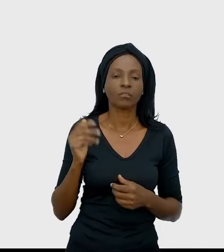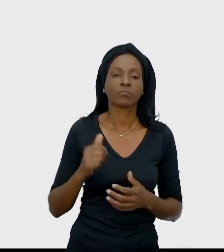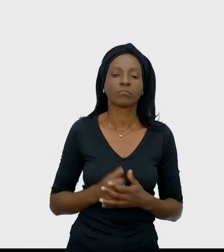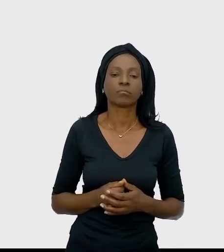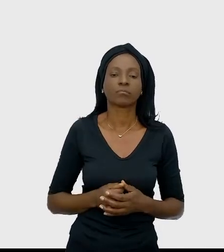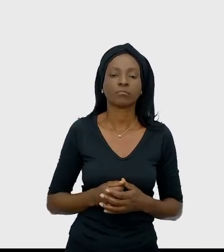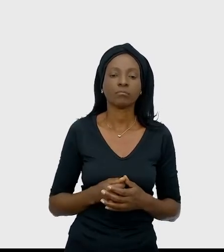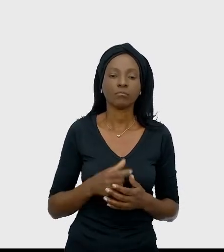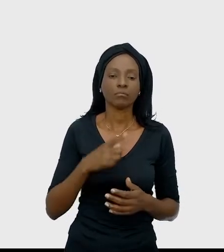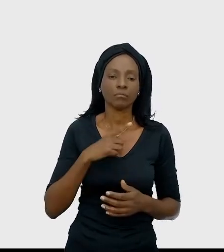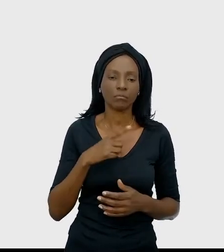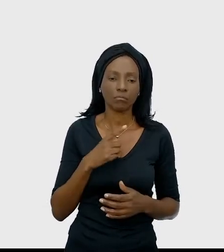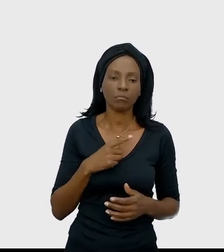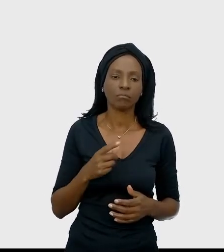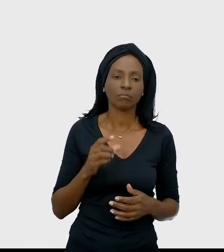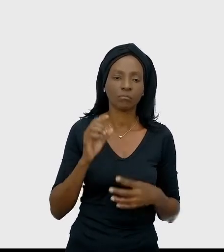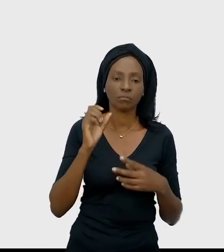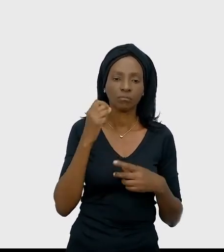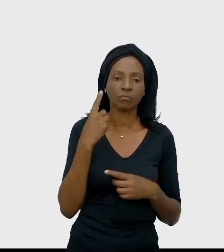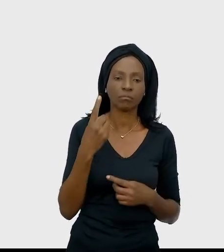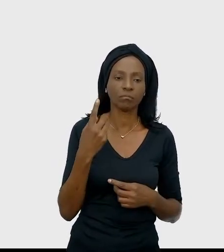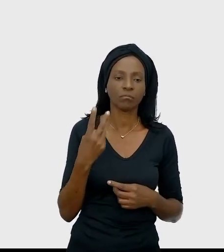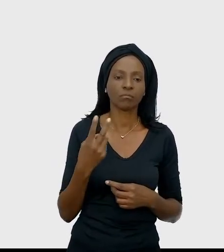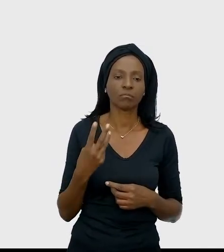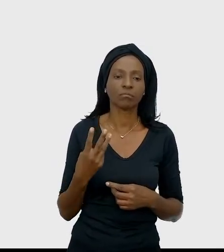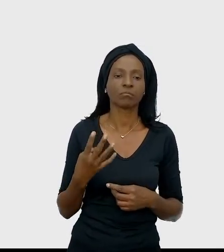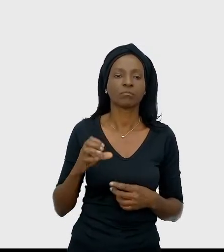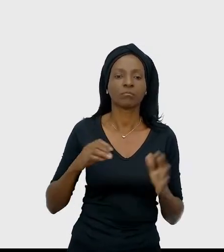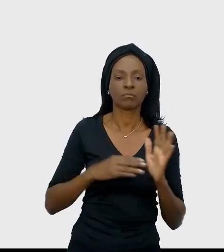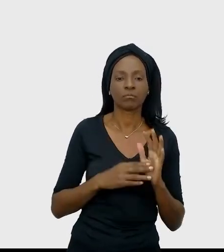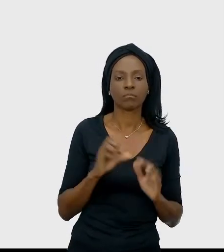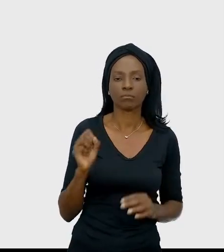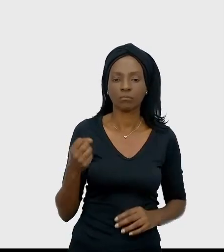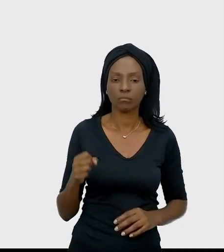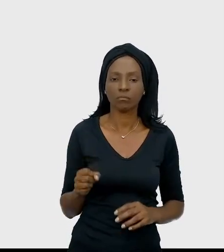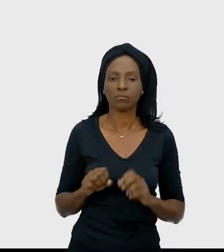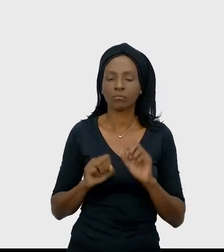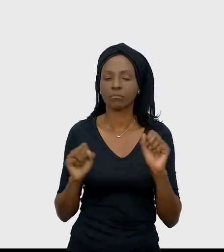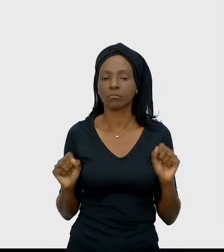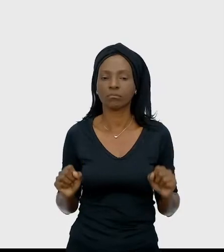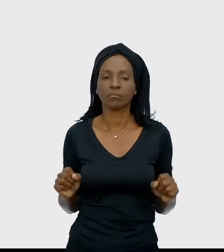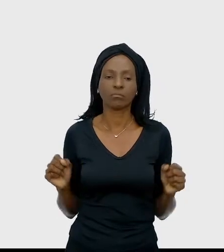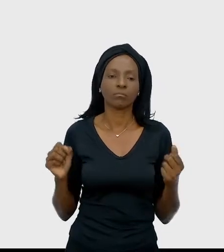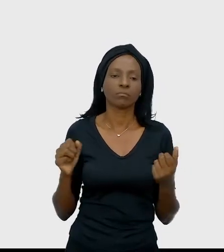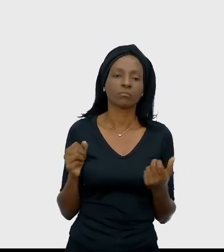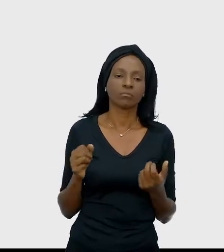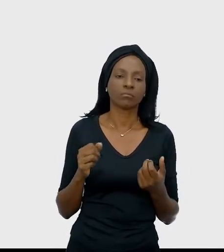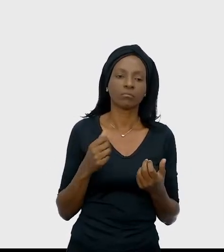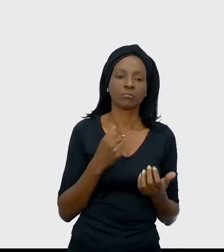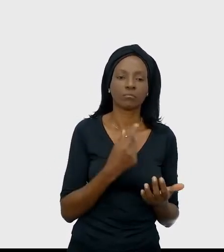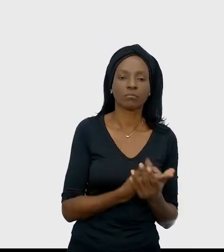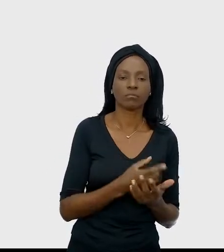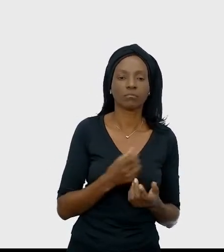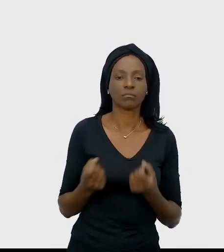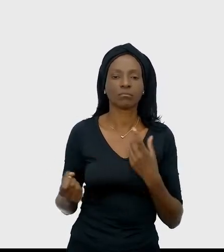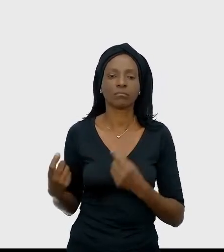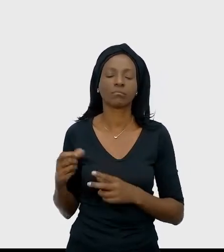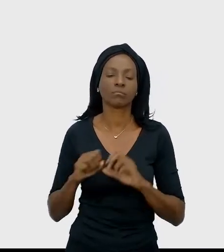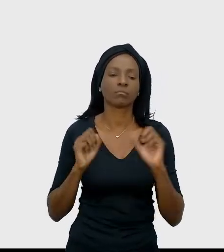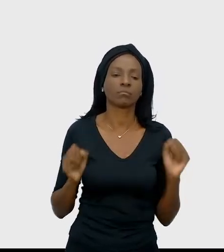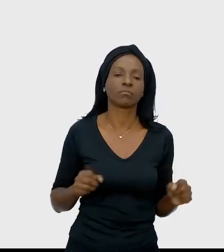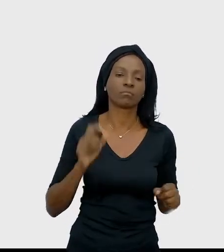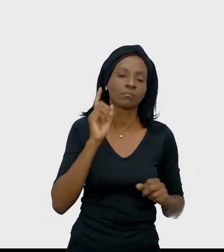amortização, sistema de pagamento único, sistema de pagamentos variáveis, sistema americano